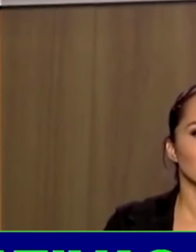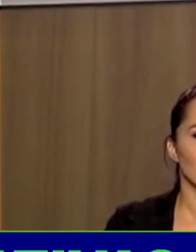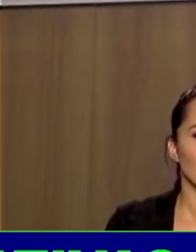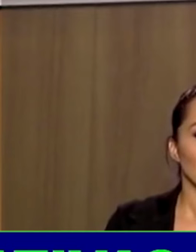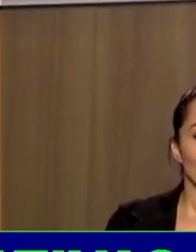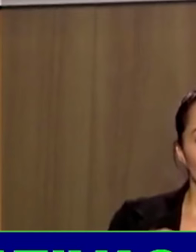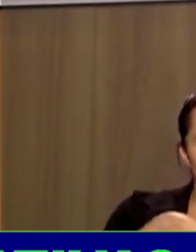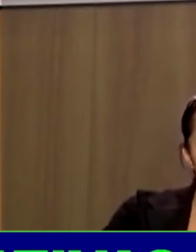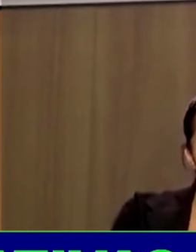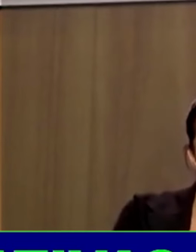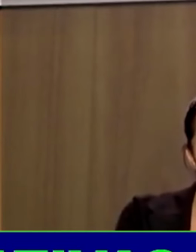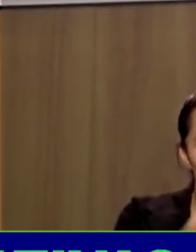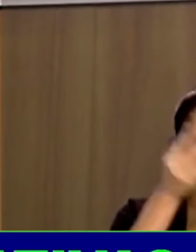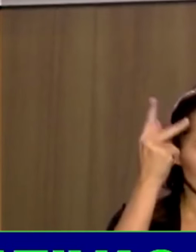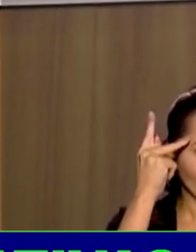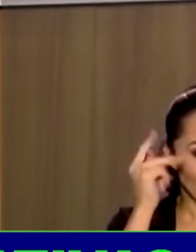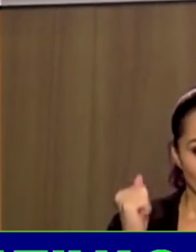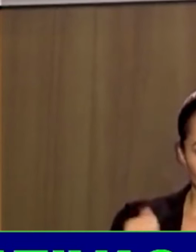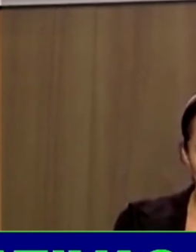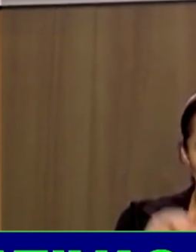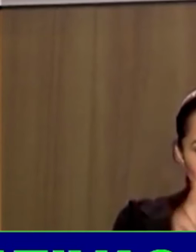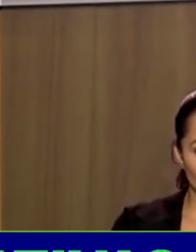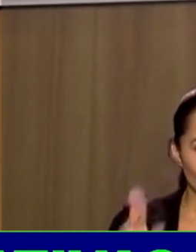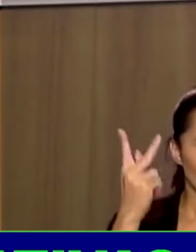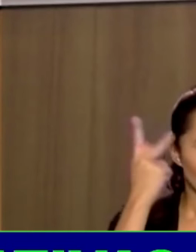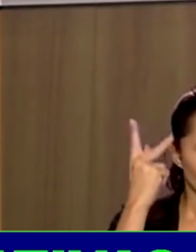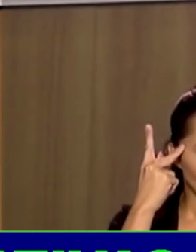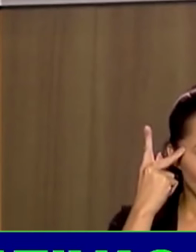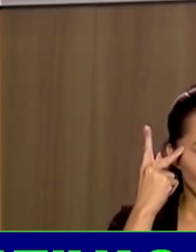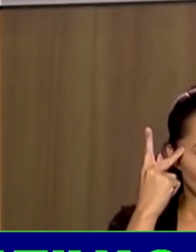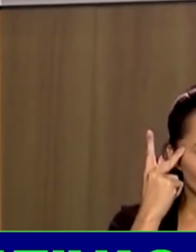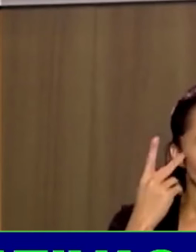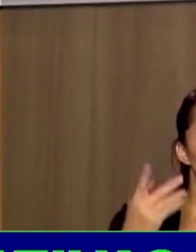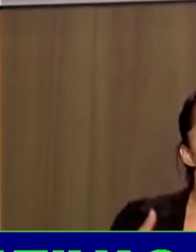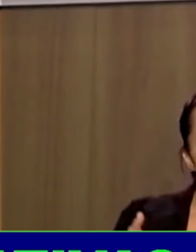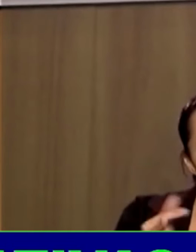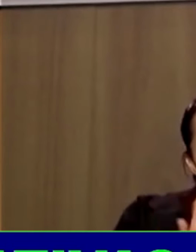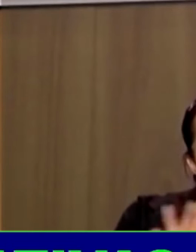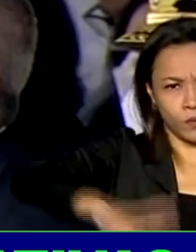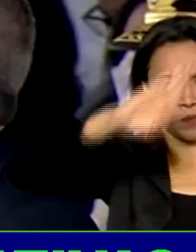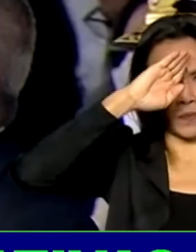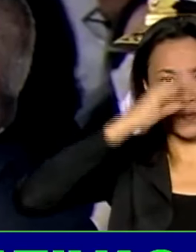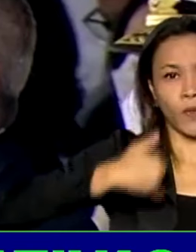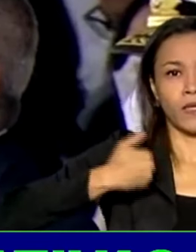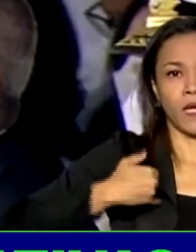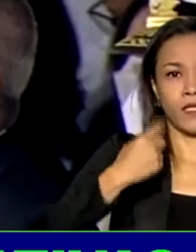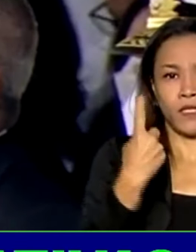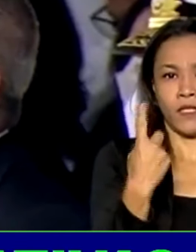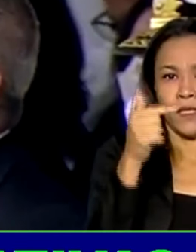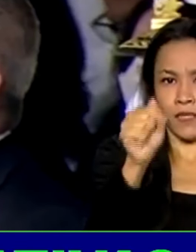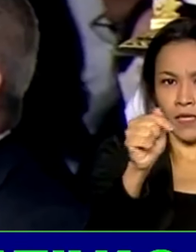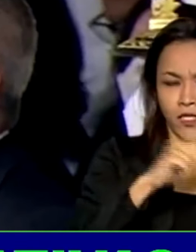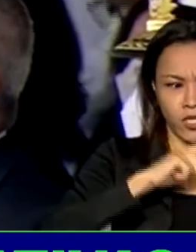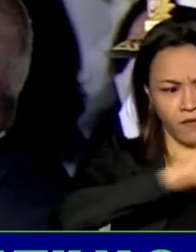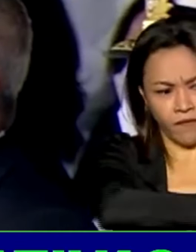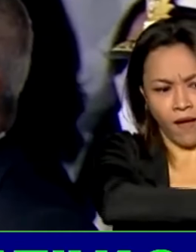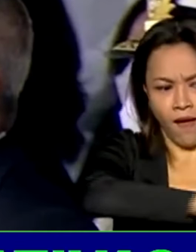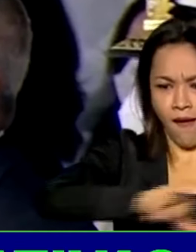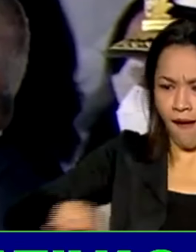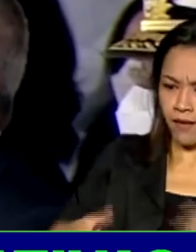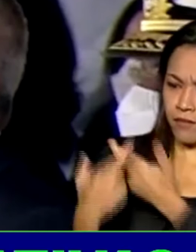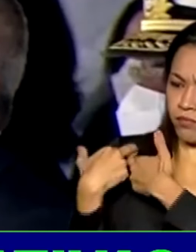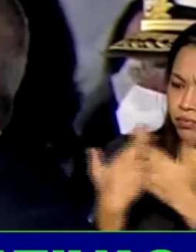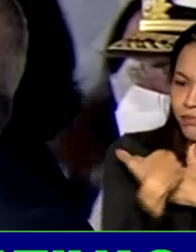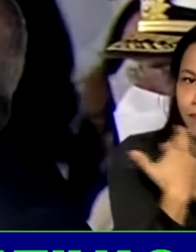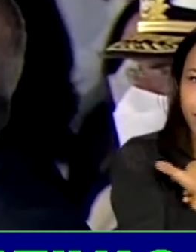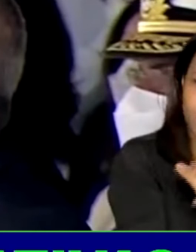Garnier relatada a aliados é no sentido de que tal oferta sequer ocorreu e muito menos um apoio dele. Uma forma de comprovar isso é que